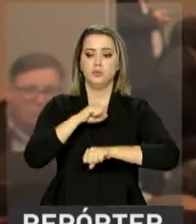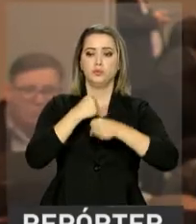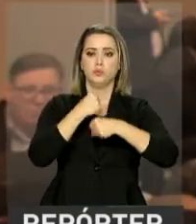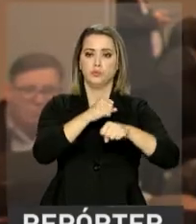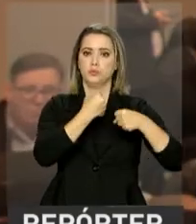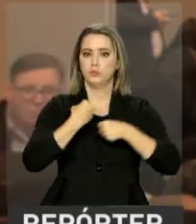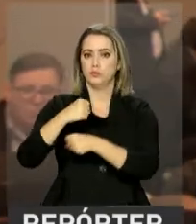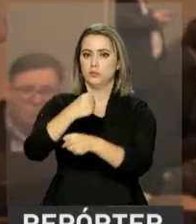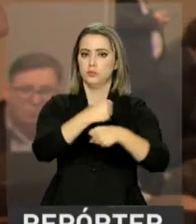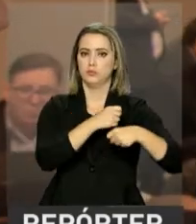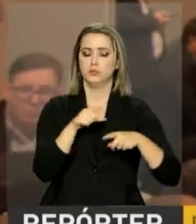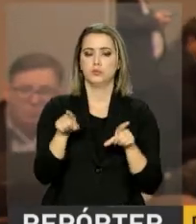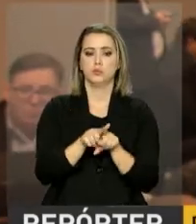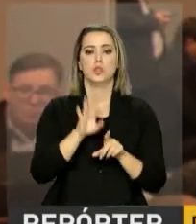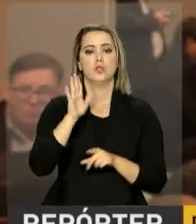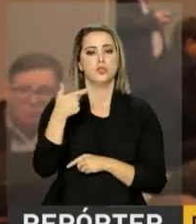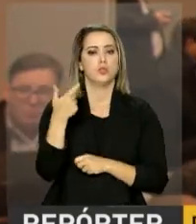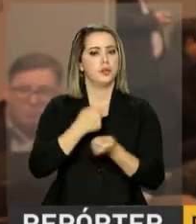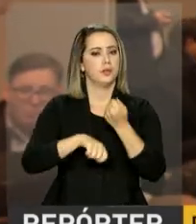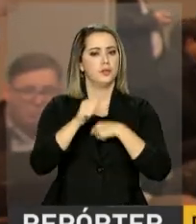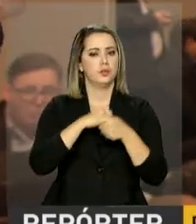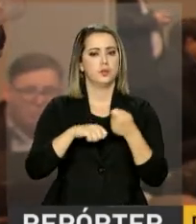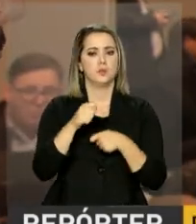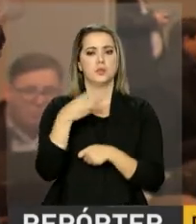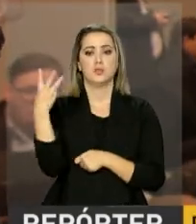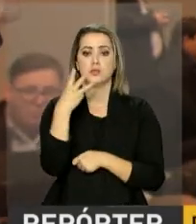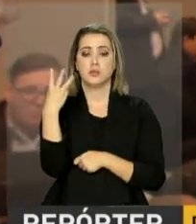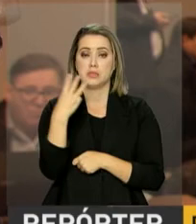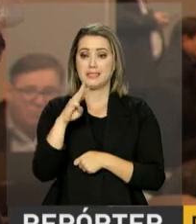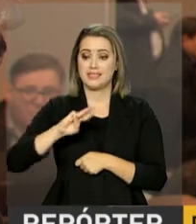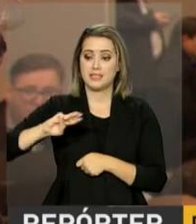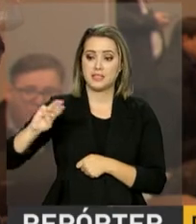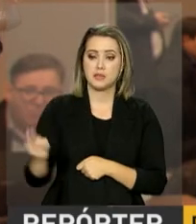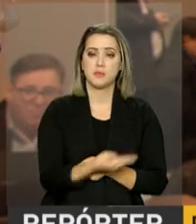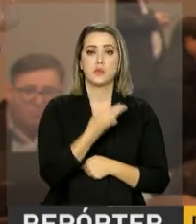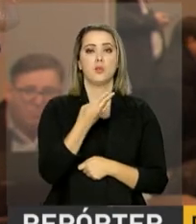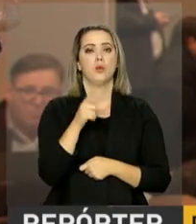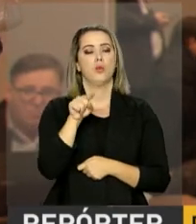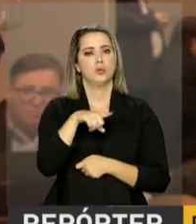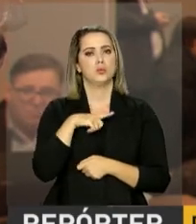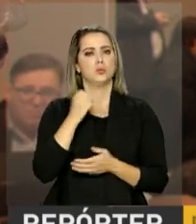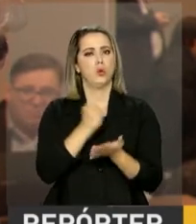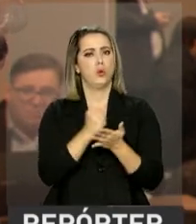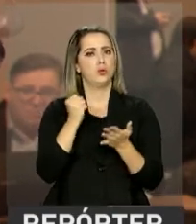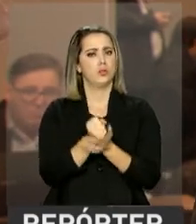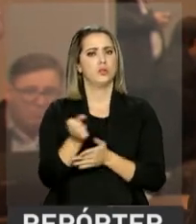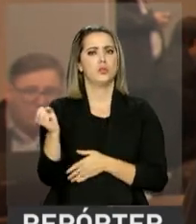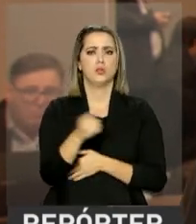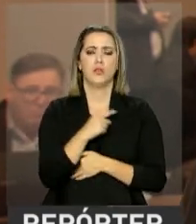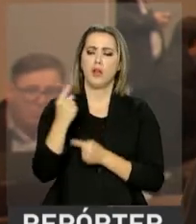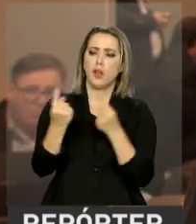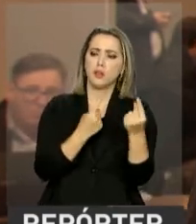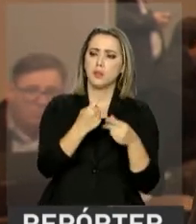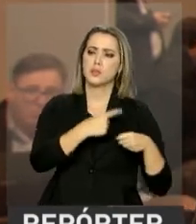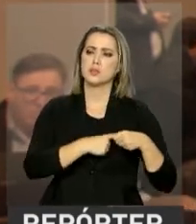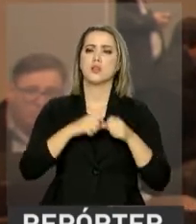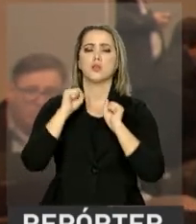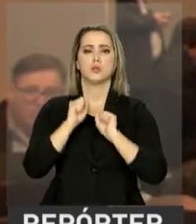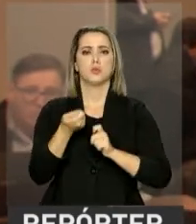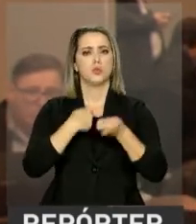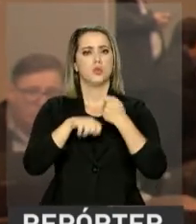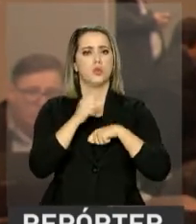bilhões e 200, 20%. Nesses contratos que nós já revimos, e cada município, se agir, pode economizar muito